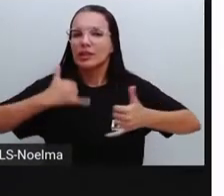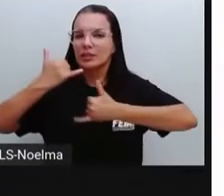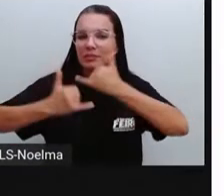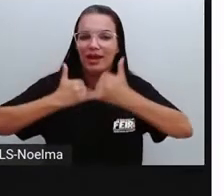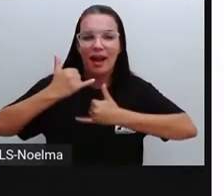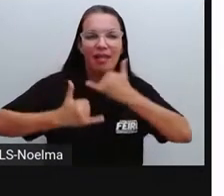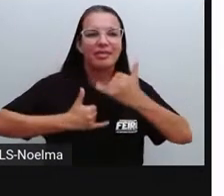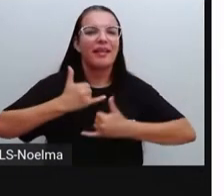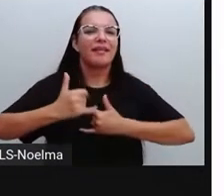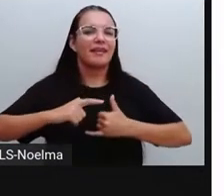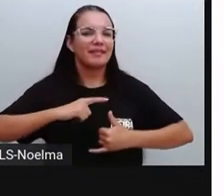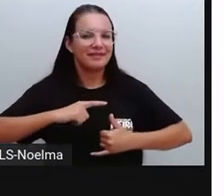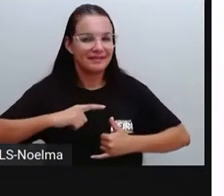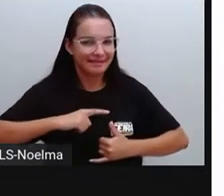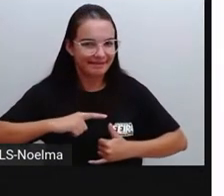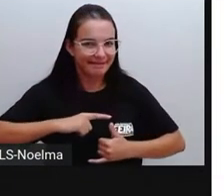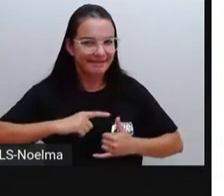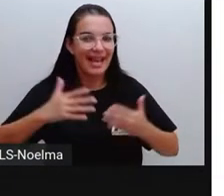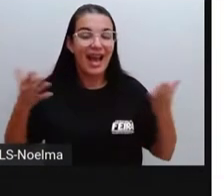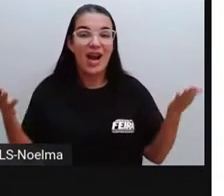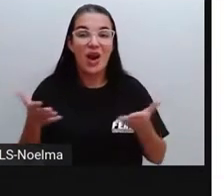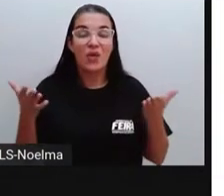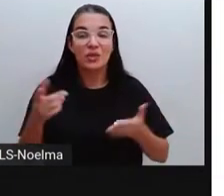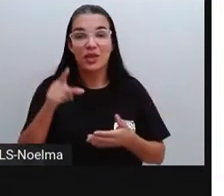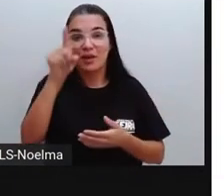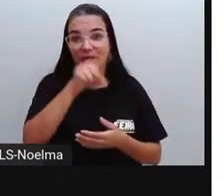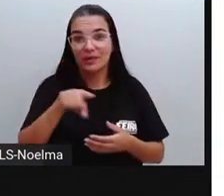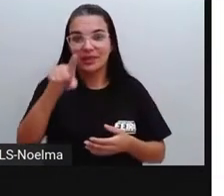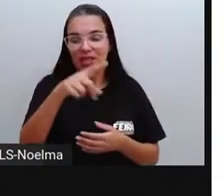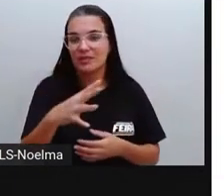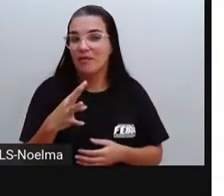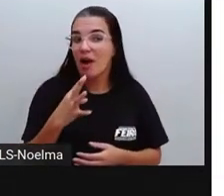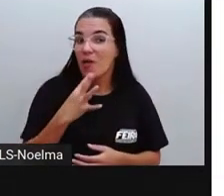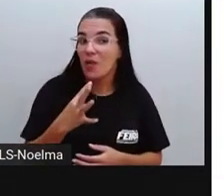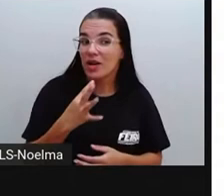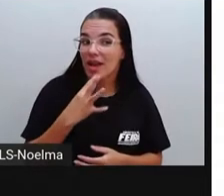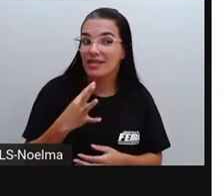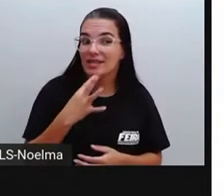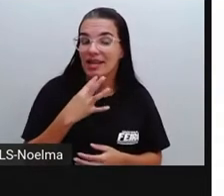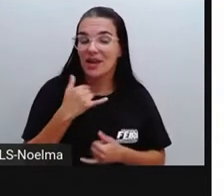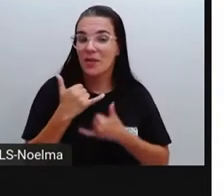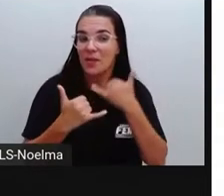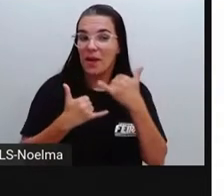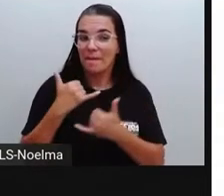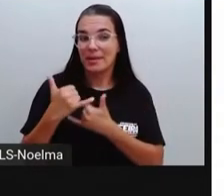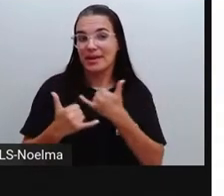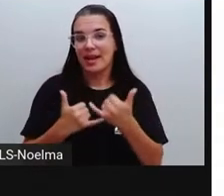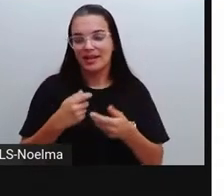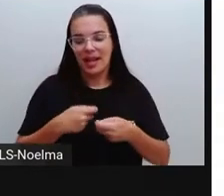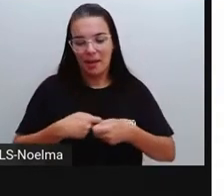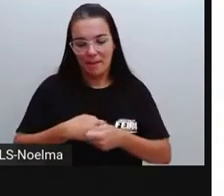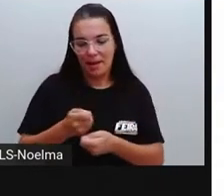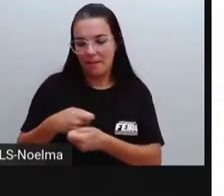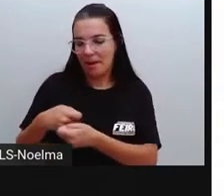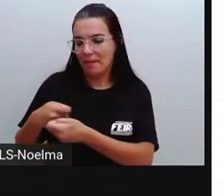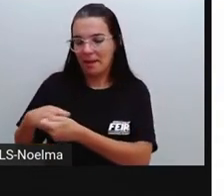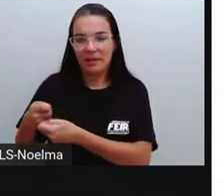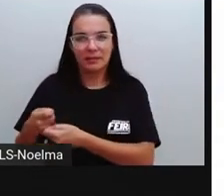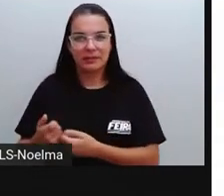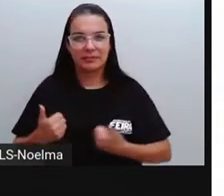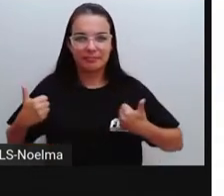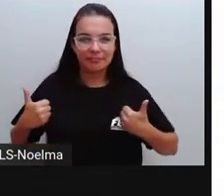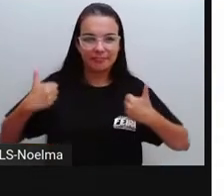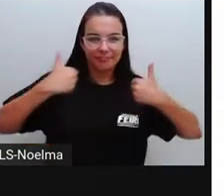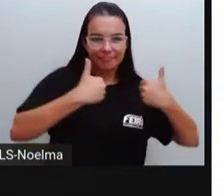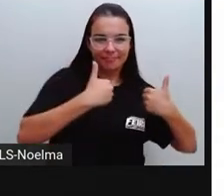jogar além da bola? E hoje a prova vai apresentar um jogo para vocês, ó. É o jogo da batalha.